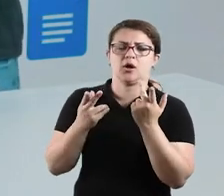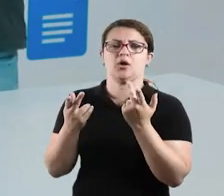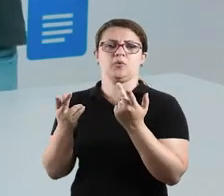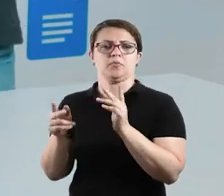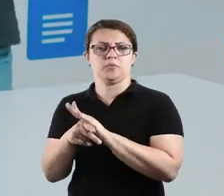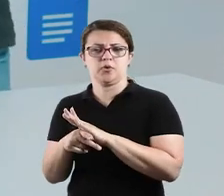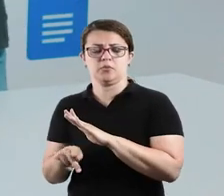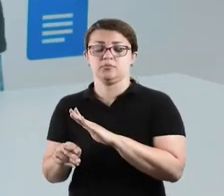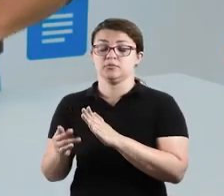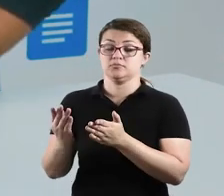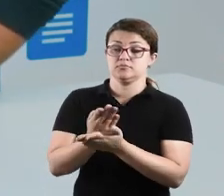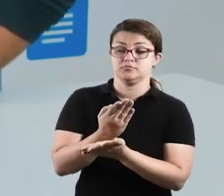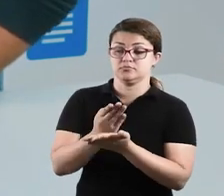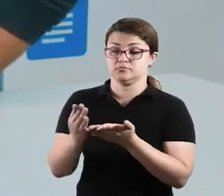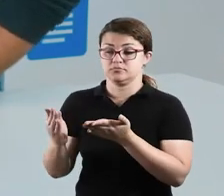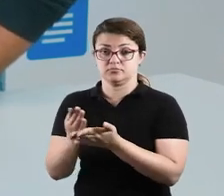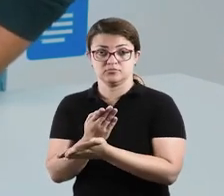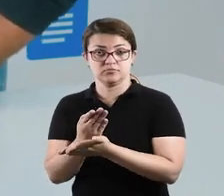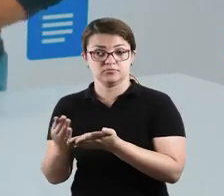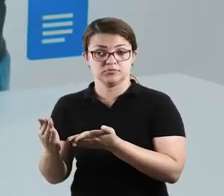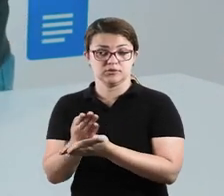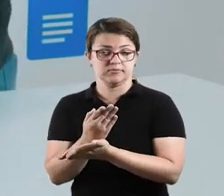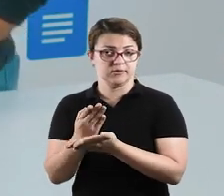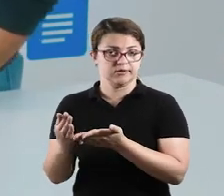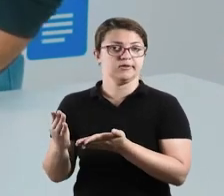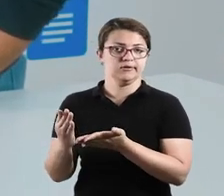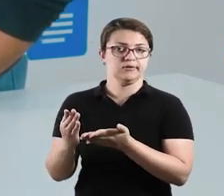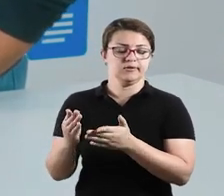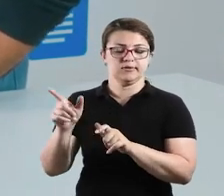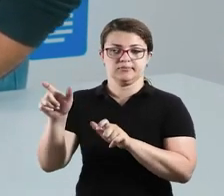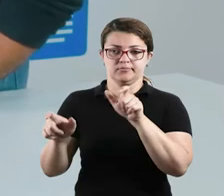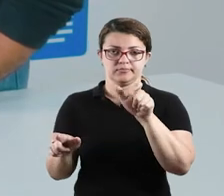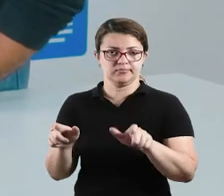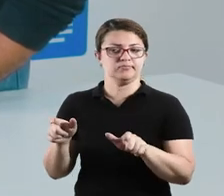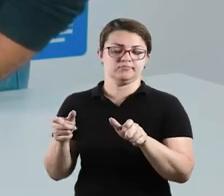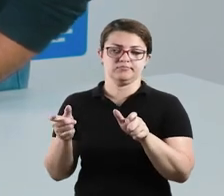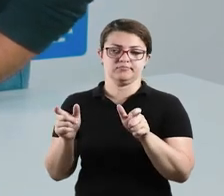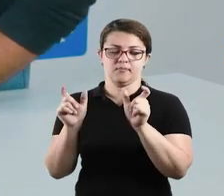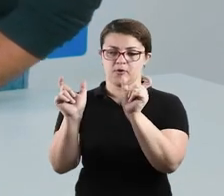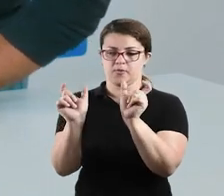separar. Comum de um lado, próprio do outro. Tranquilo, né?